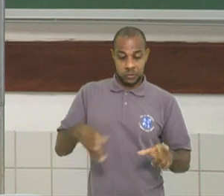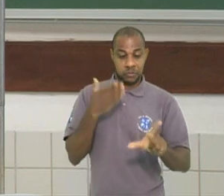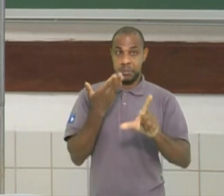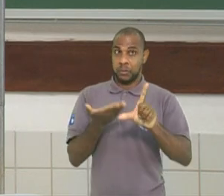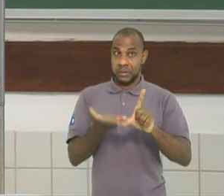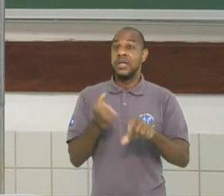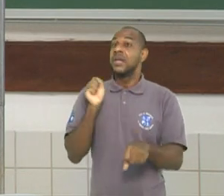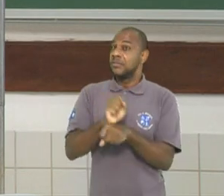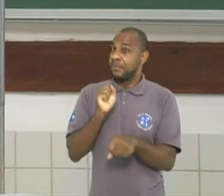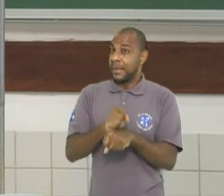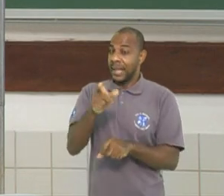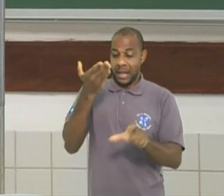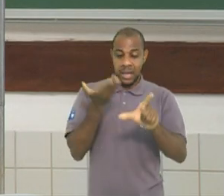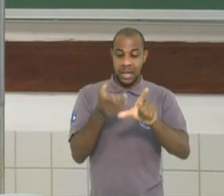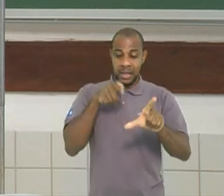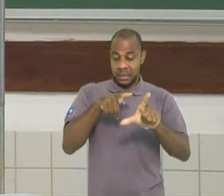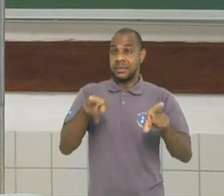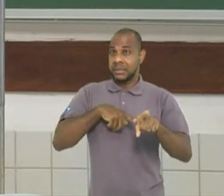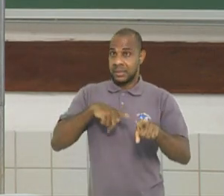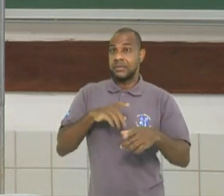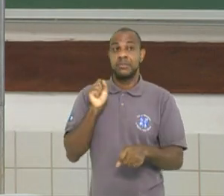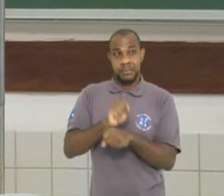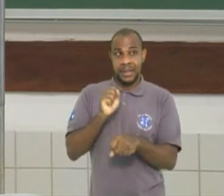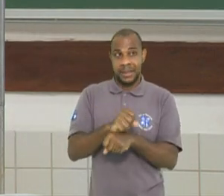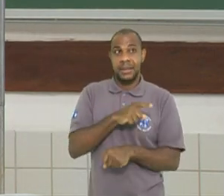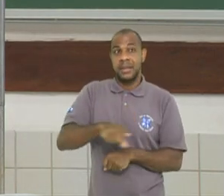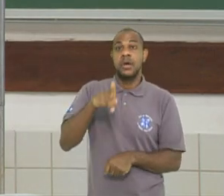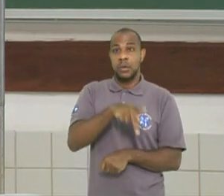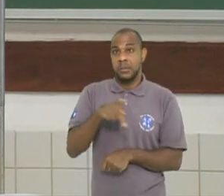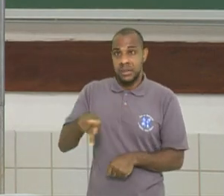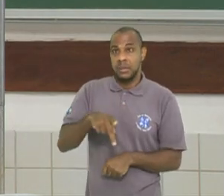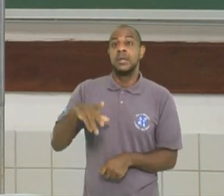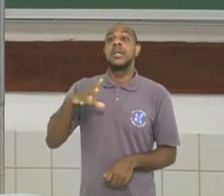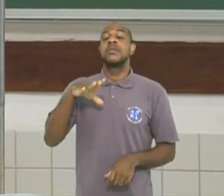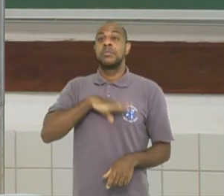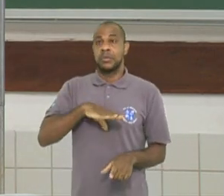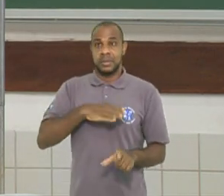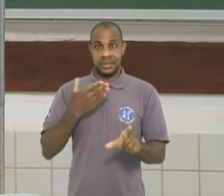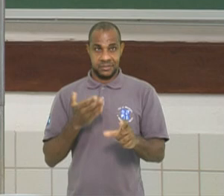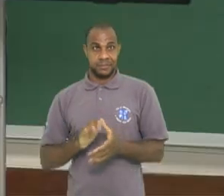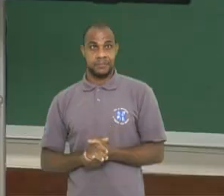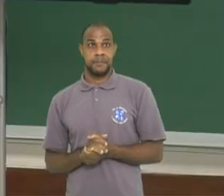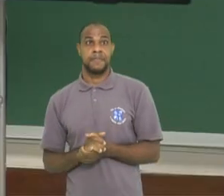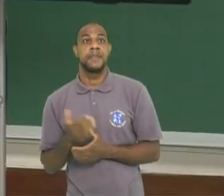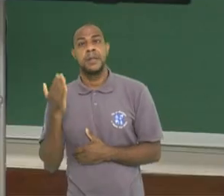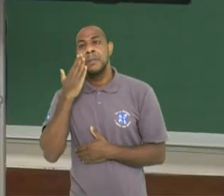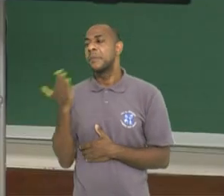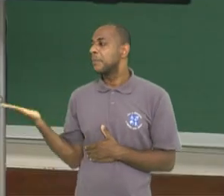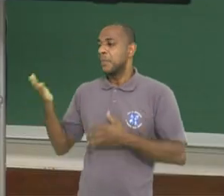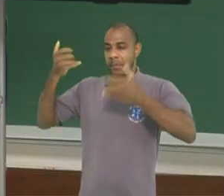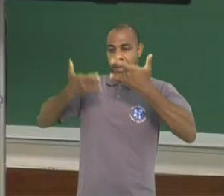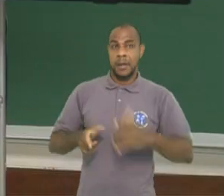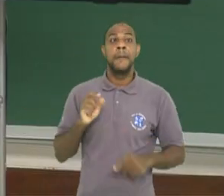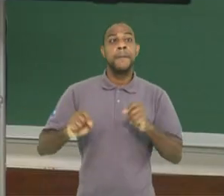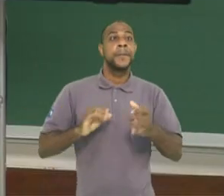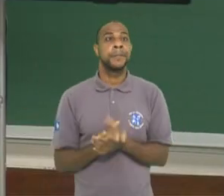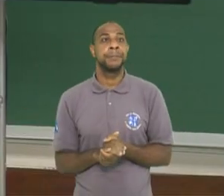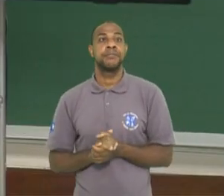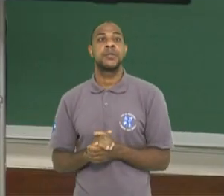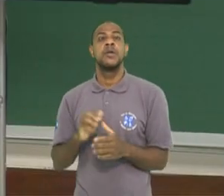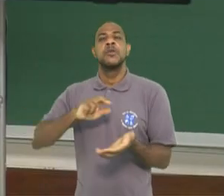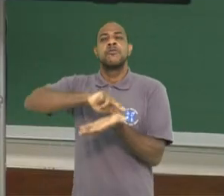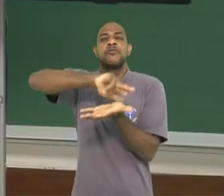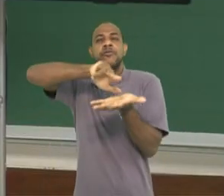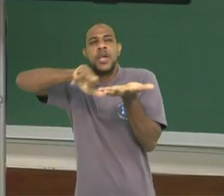tem que enfim te aguardando lá vocês vão fazer uma atividade de tirinha com o em português ok que que a gente viu hoje então os tipos de